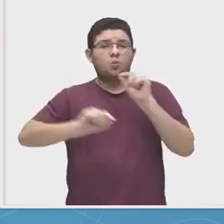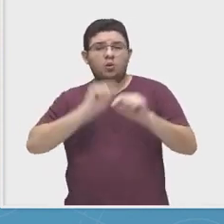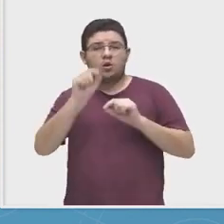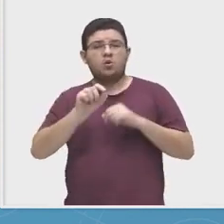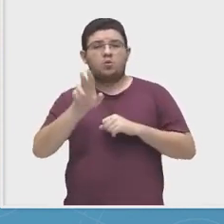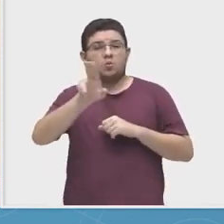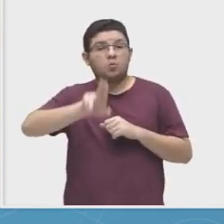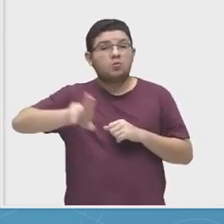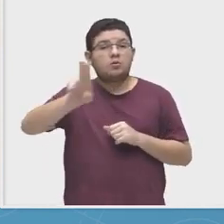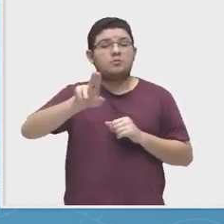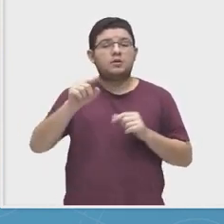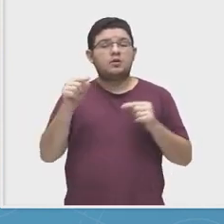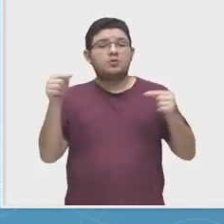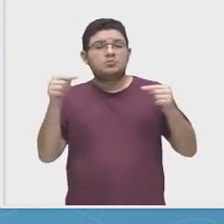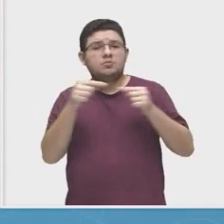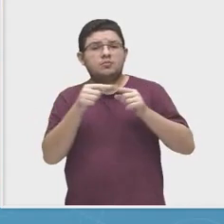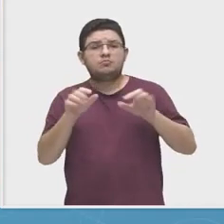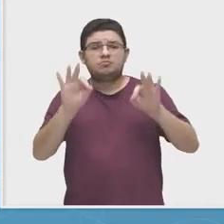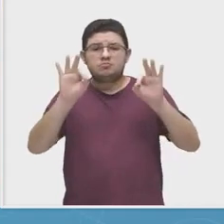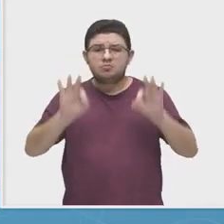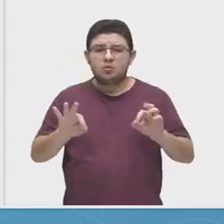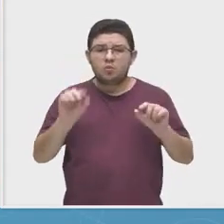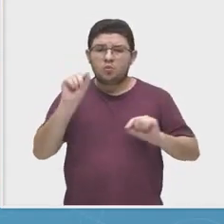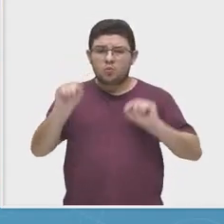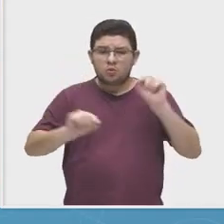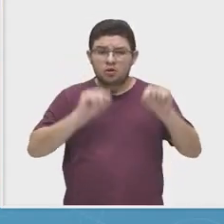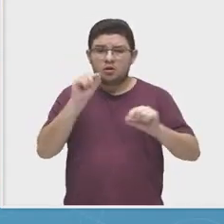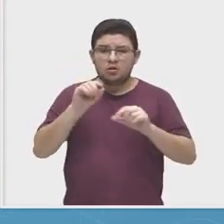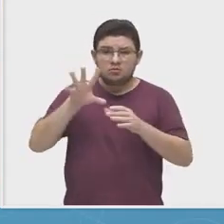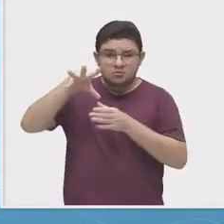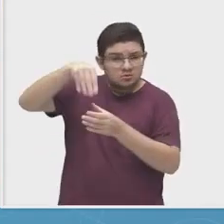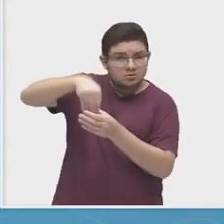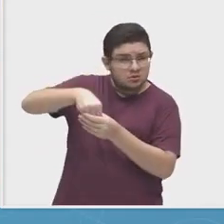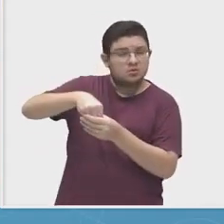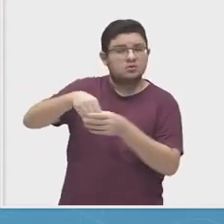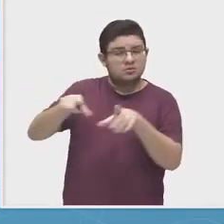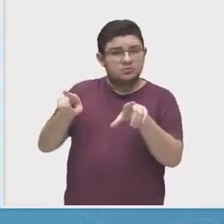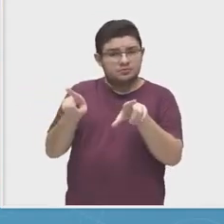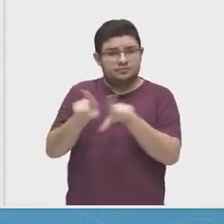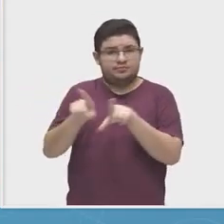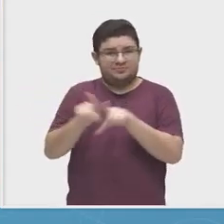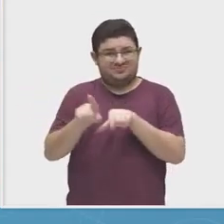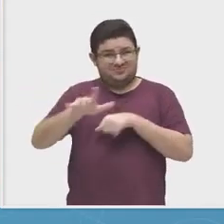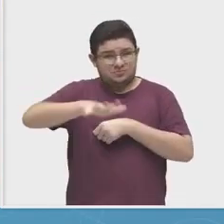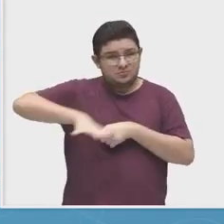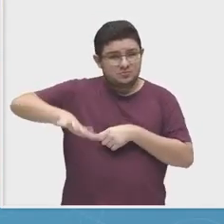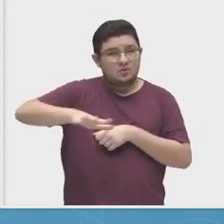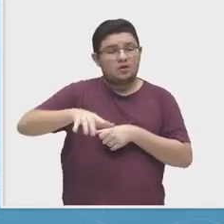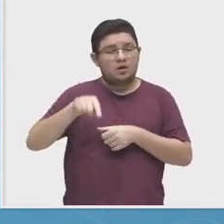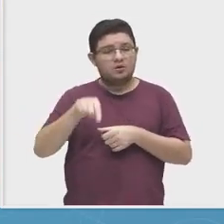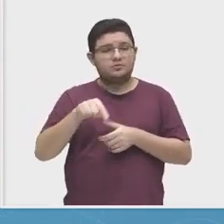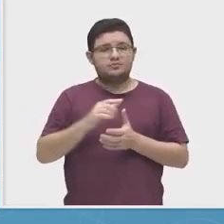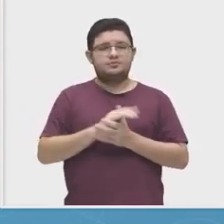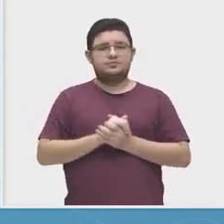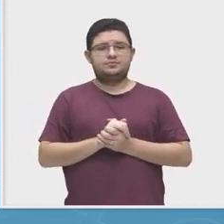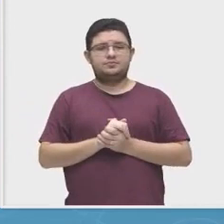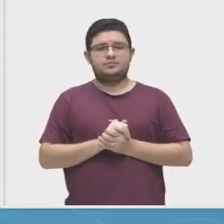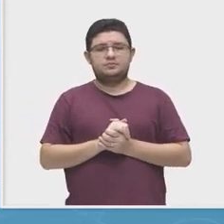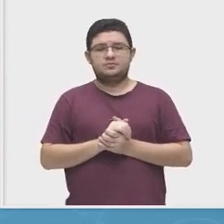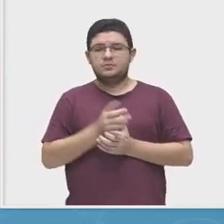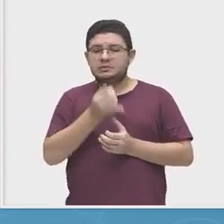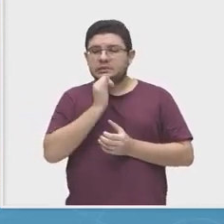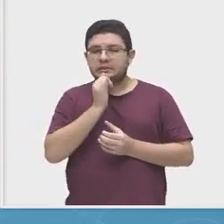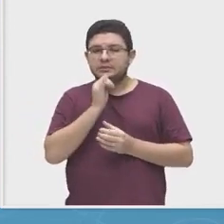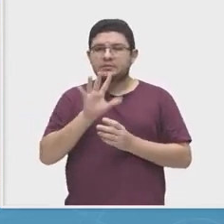usado para indicar algo que está dentro ou que faz parte de uma área determinada. Exemplo, in the car, dentro